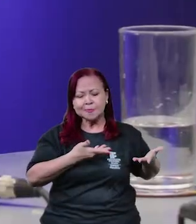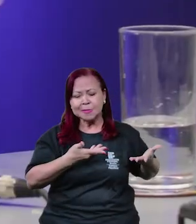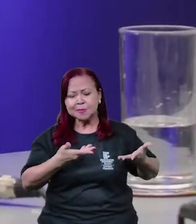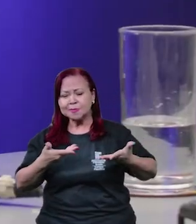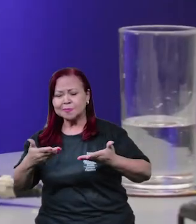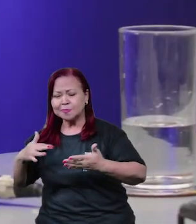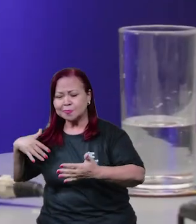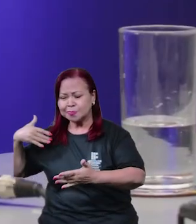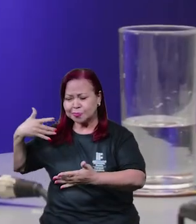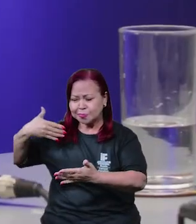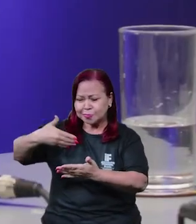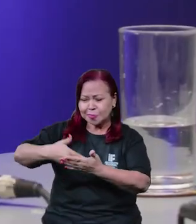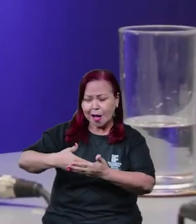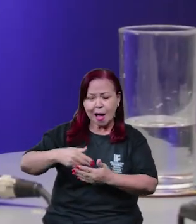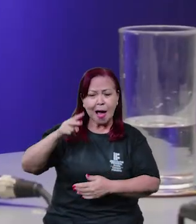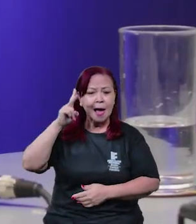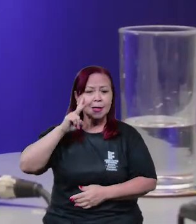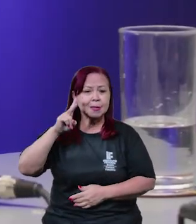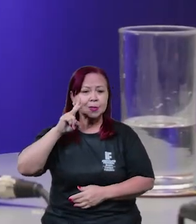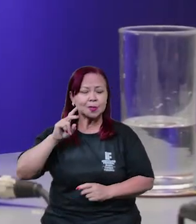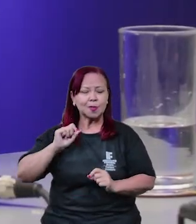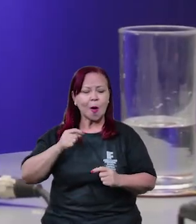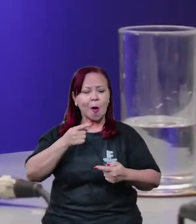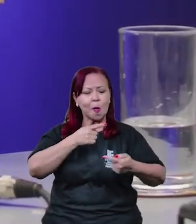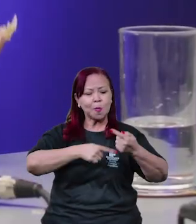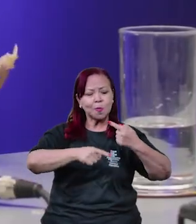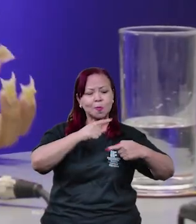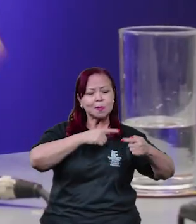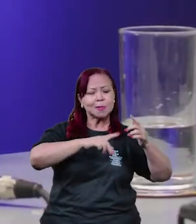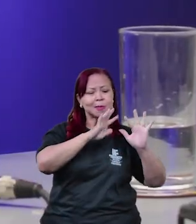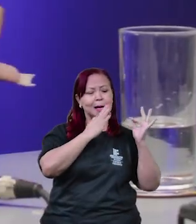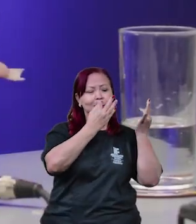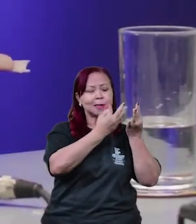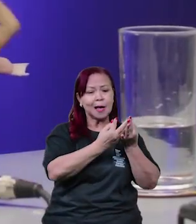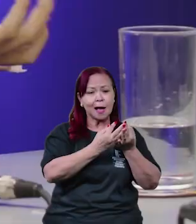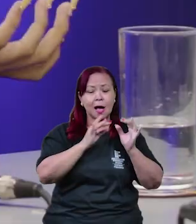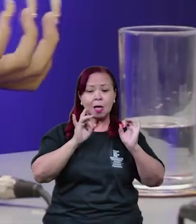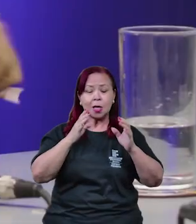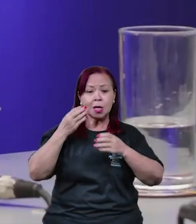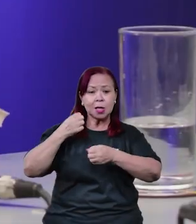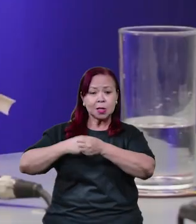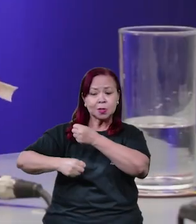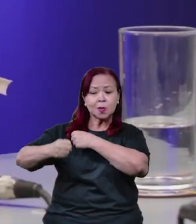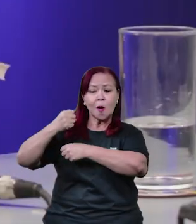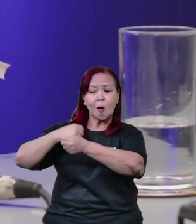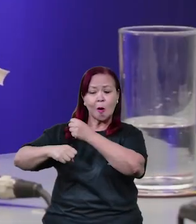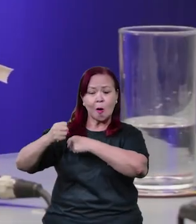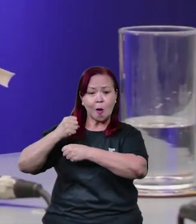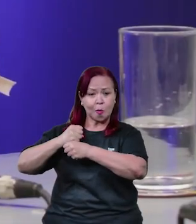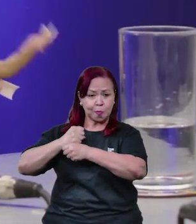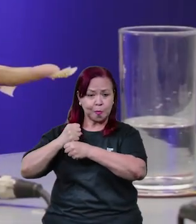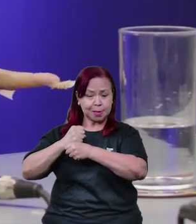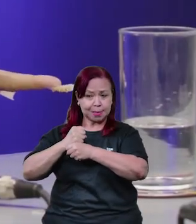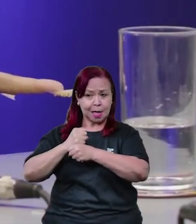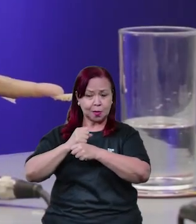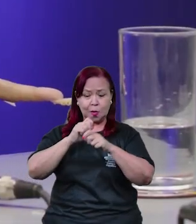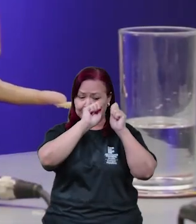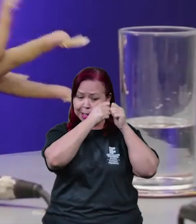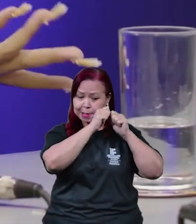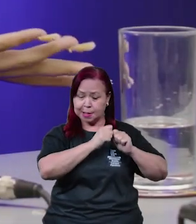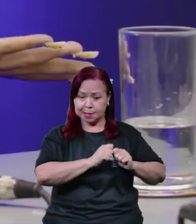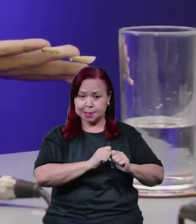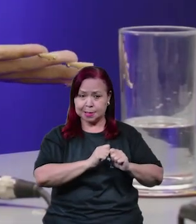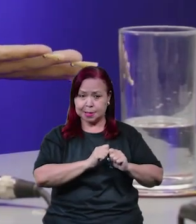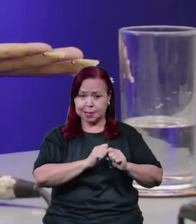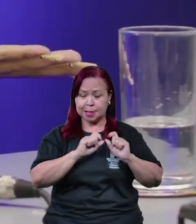essa história, tem toda essa ancestralidade, e só ano passado que a transista foi acrescentada como